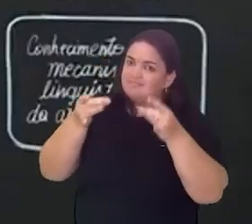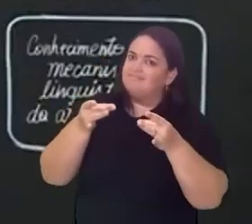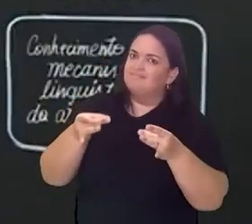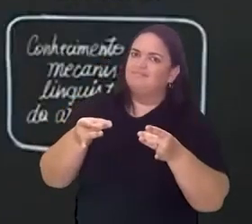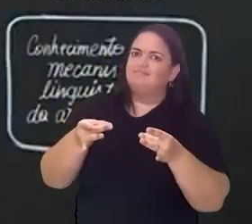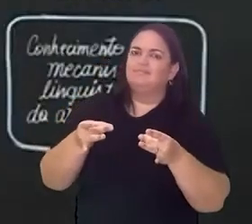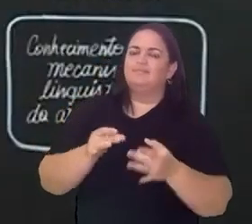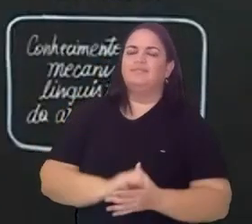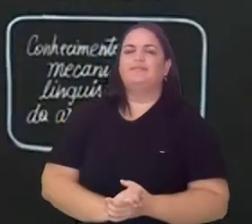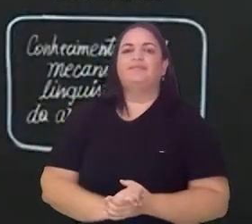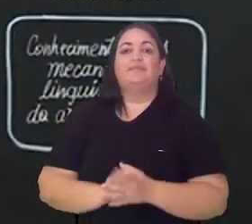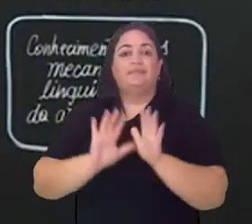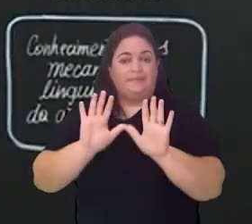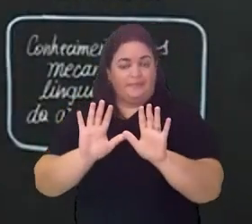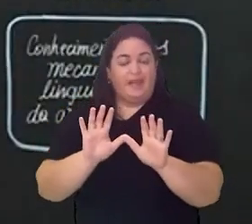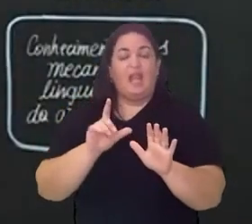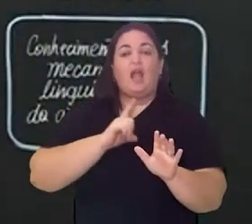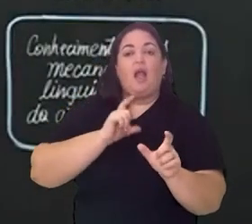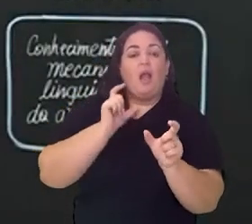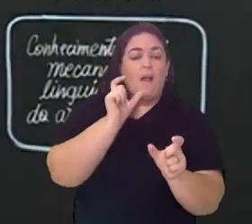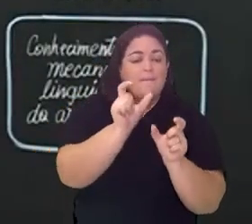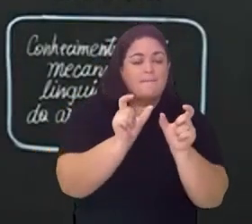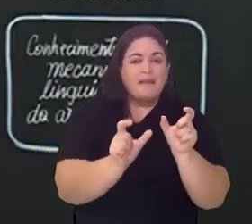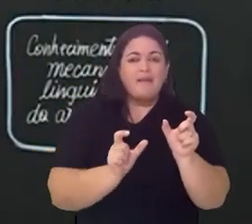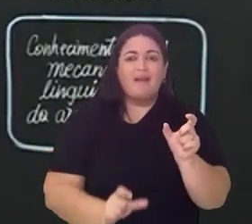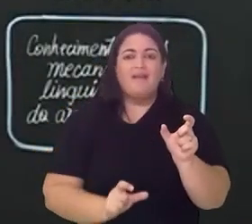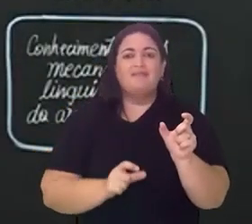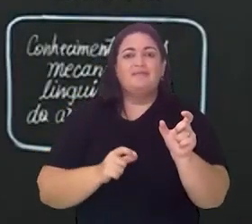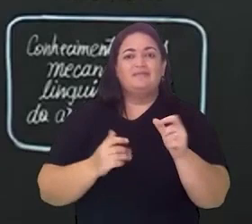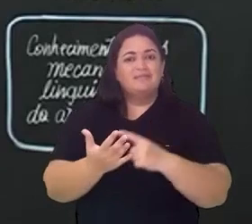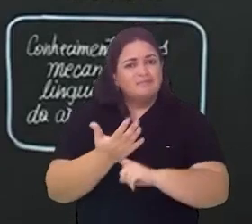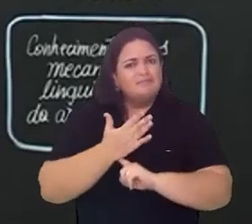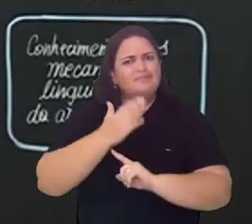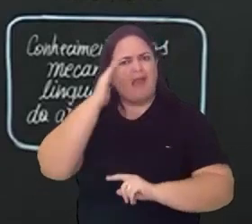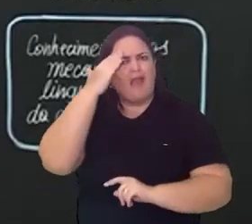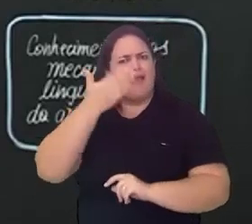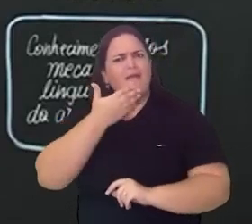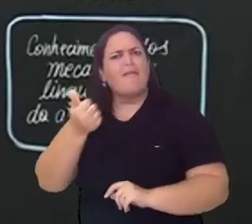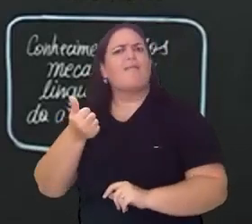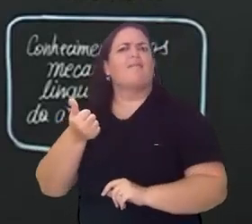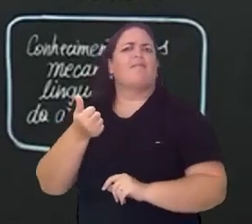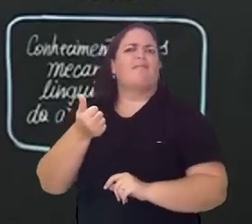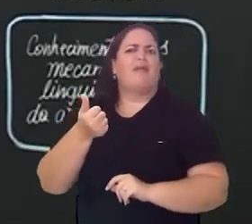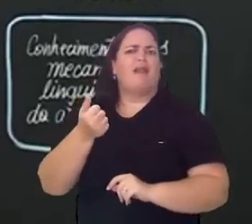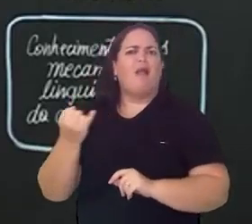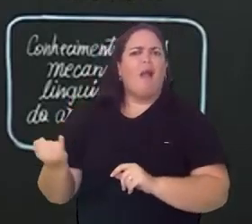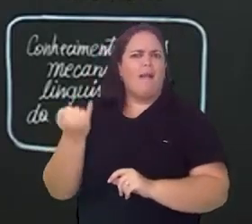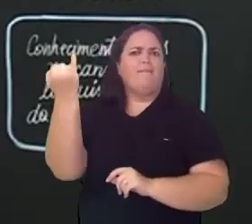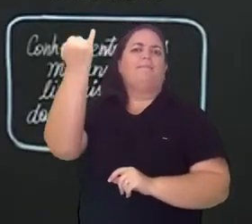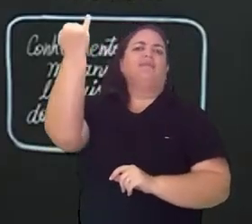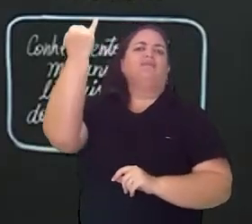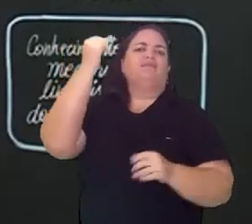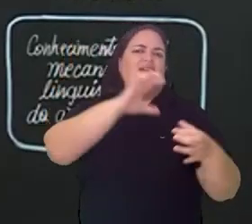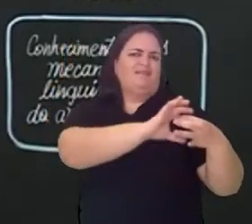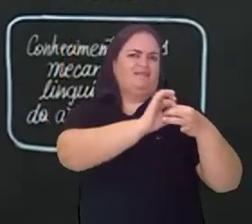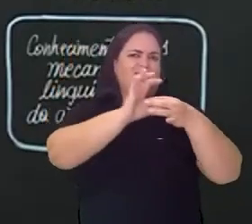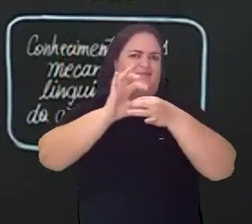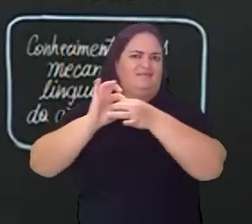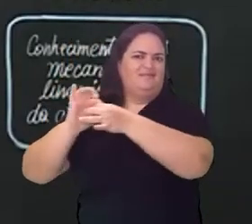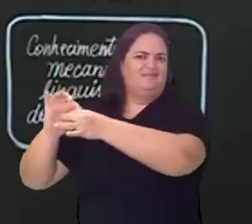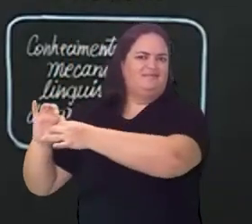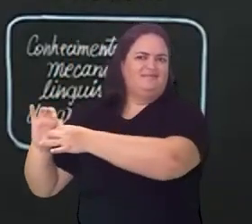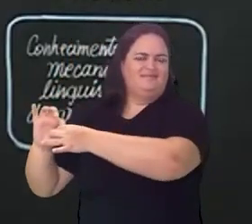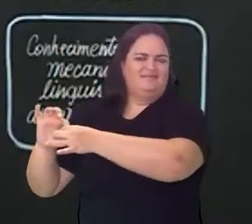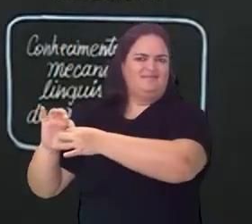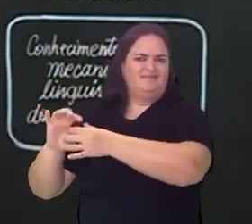ok? Existem palavras que nos ajudam a compreender, então, qual é a importância da coesão, quais são as características da coesão.